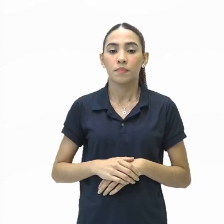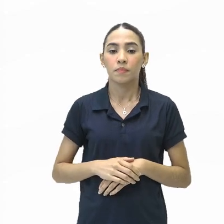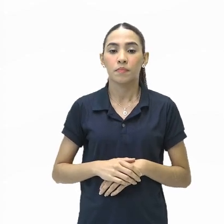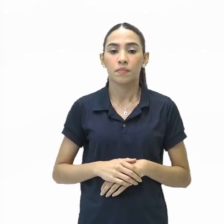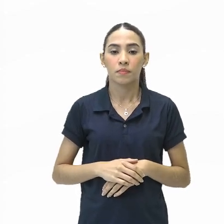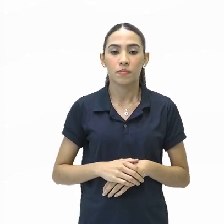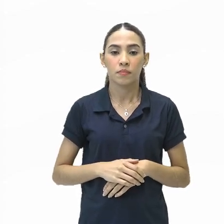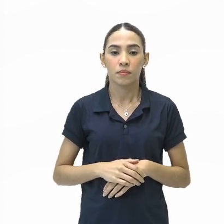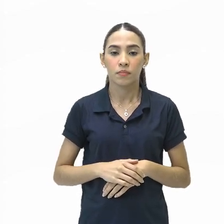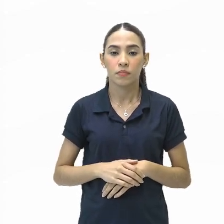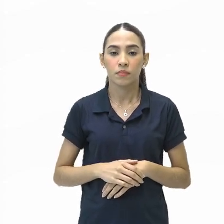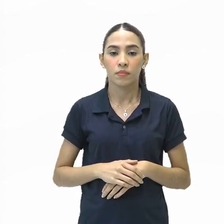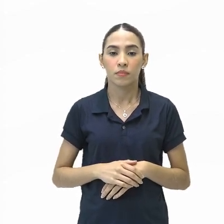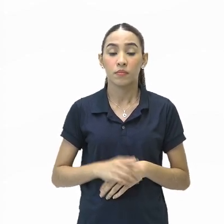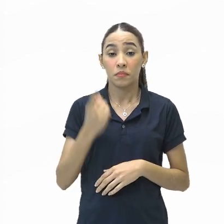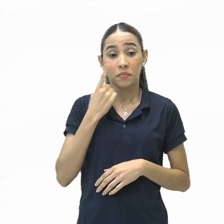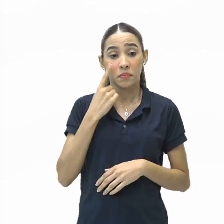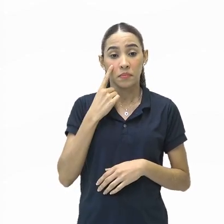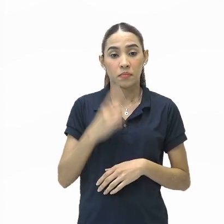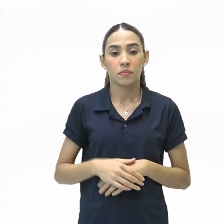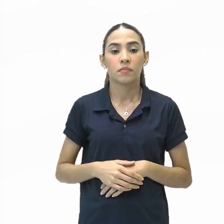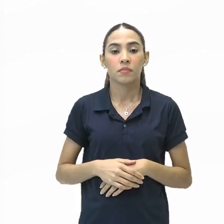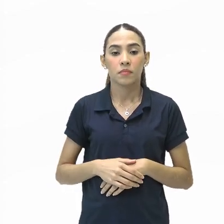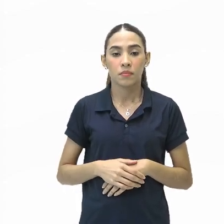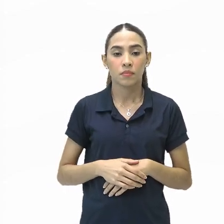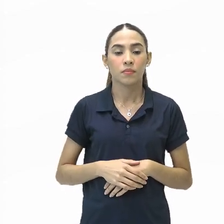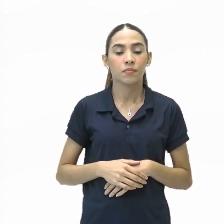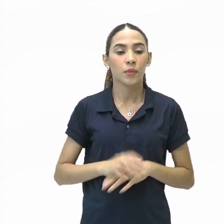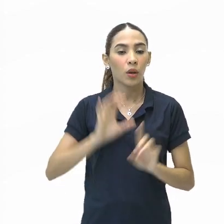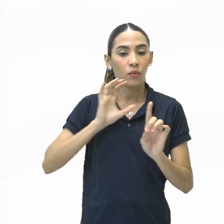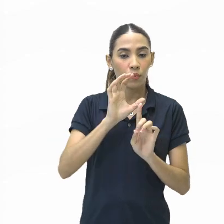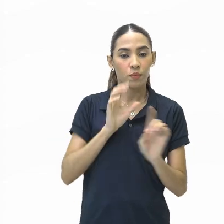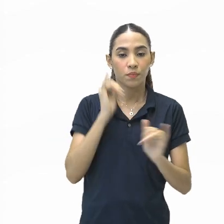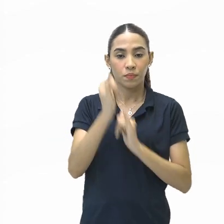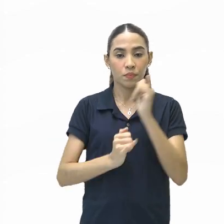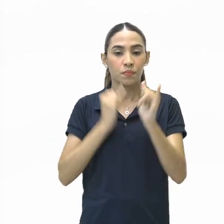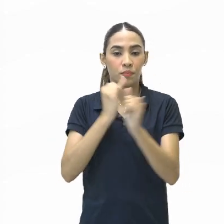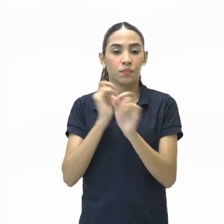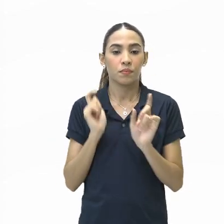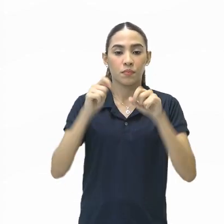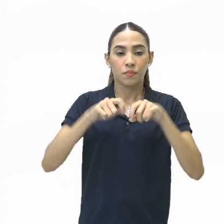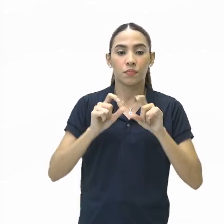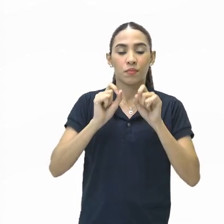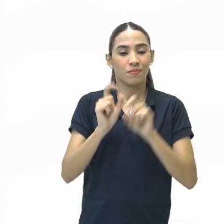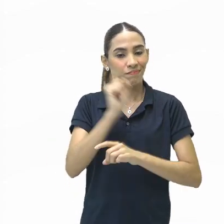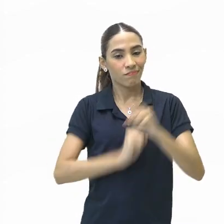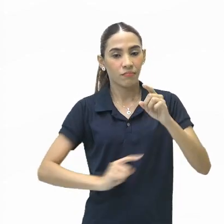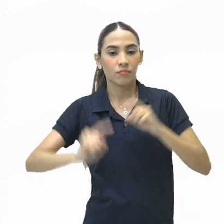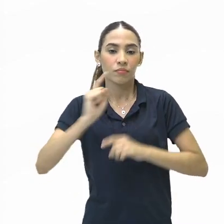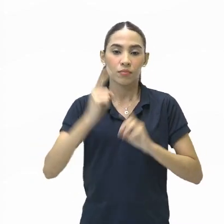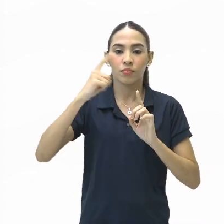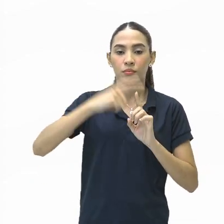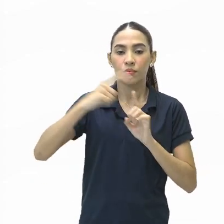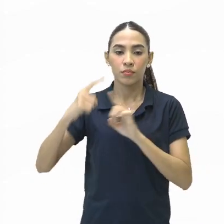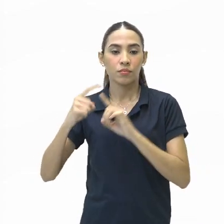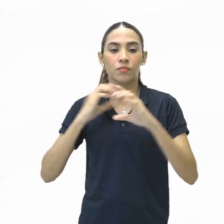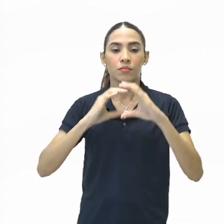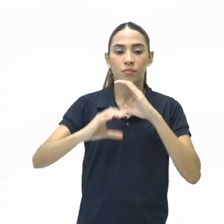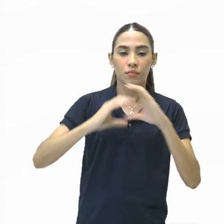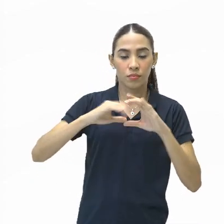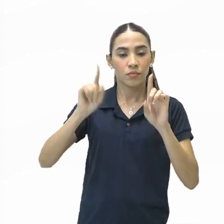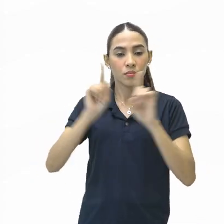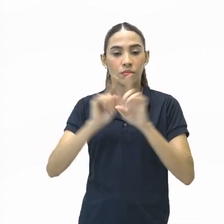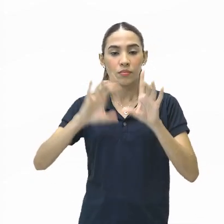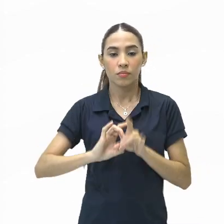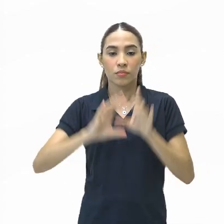bom? Vamos dar uma olhadinha? O advento da internet possibilitou um avanço das formas de comunicação